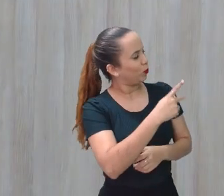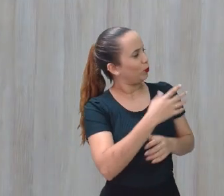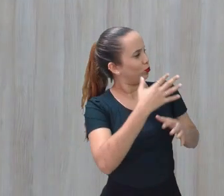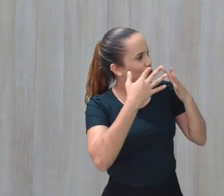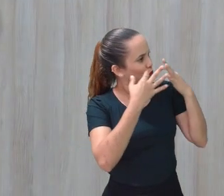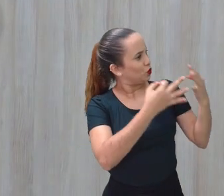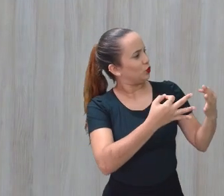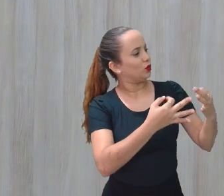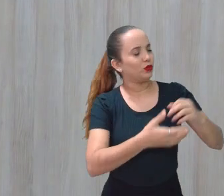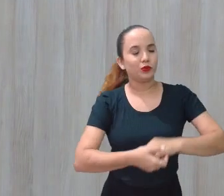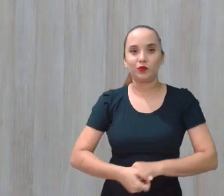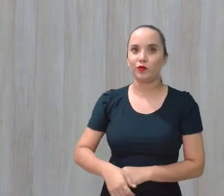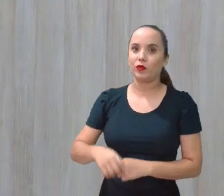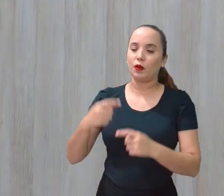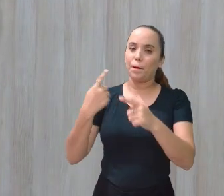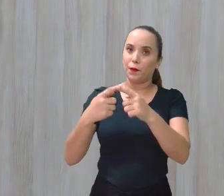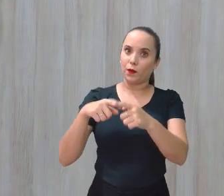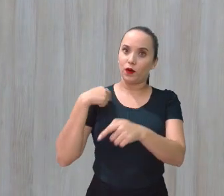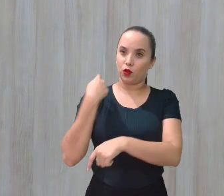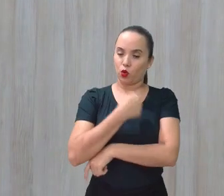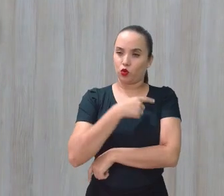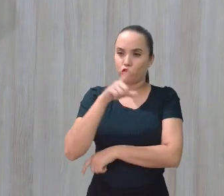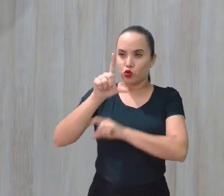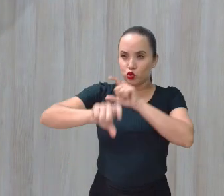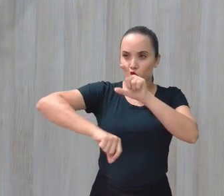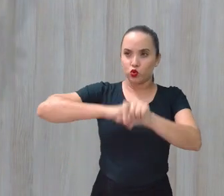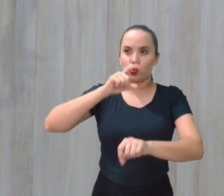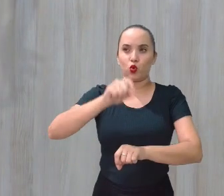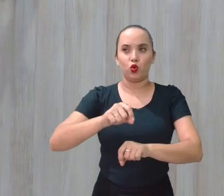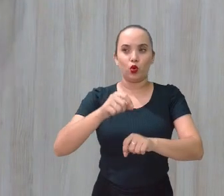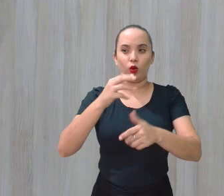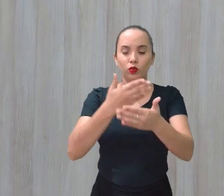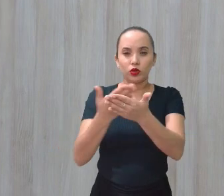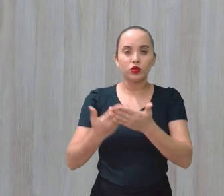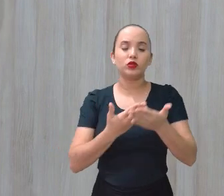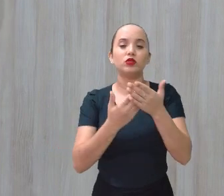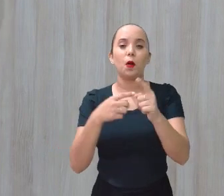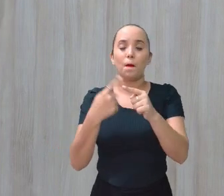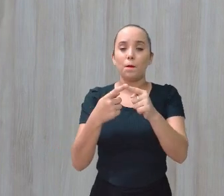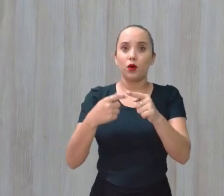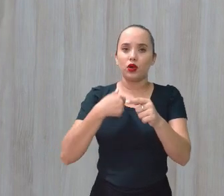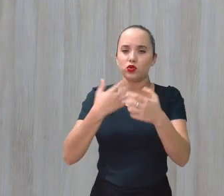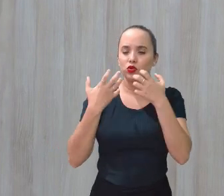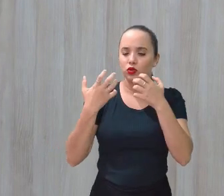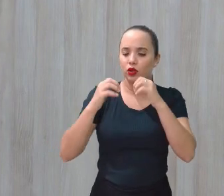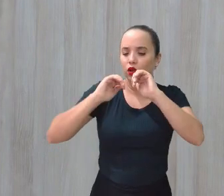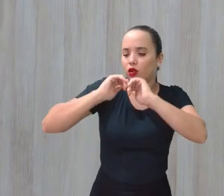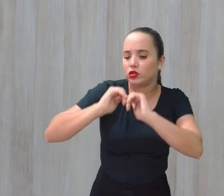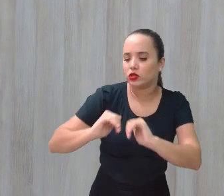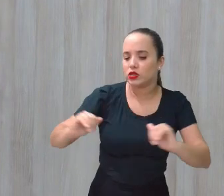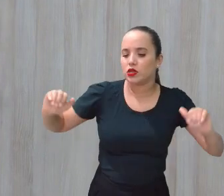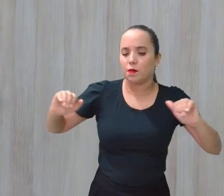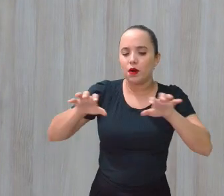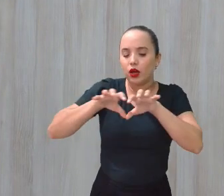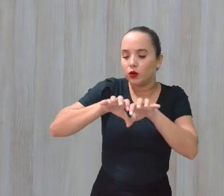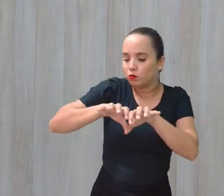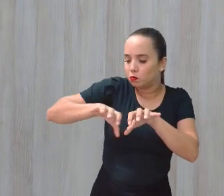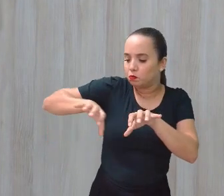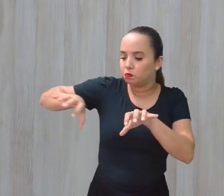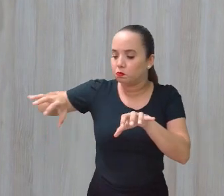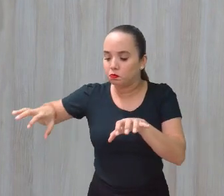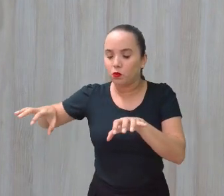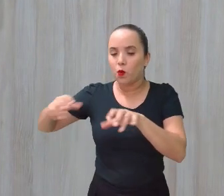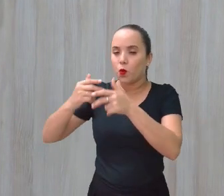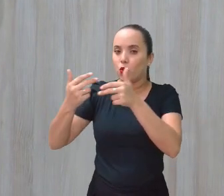para a escolha dessas aulas é, tipo, tirar algumas coisas que a gente percebe que cria uma certa dificuldade nesse primeiro momento. Como